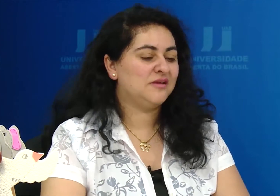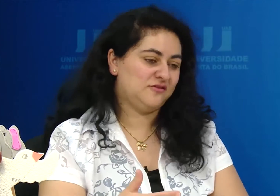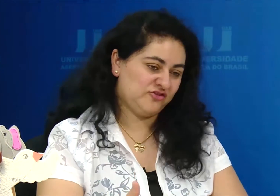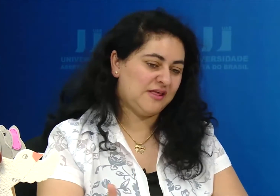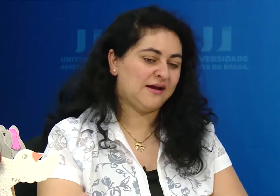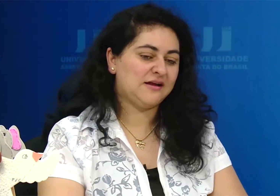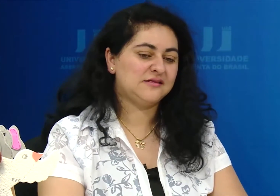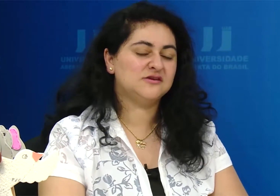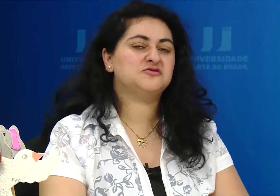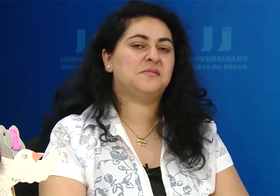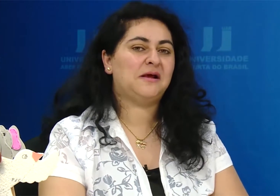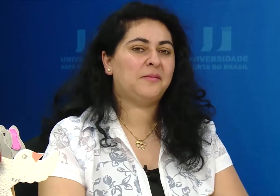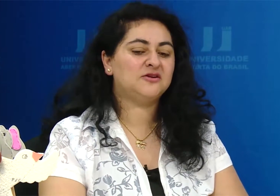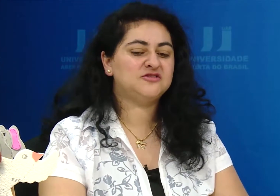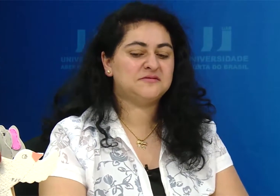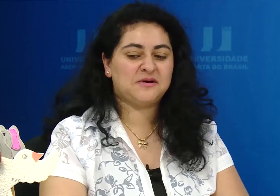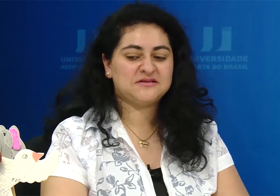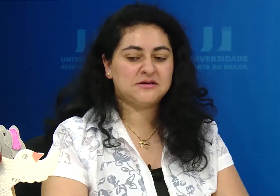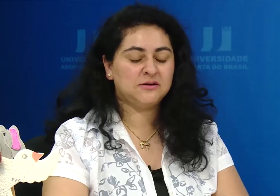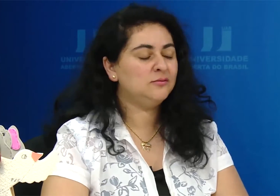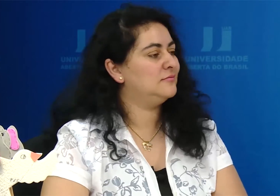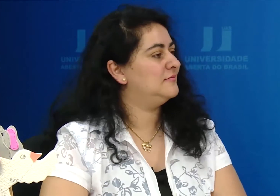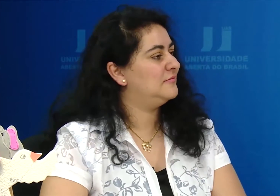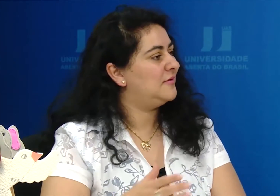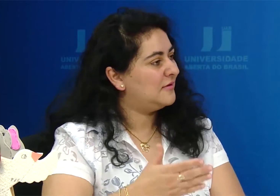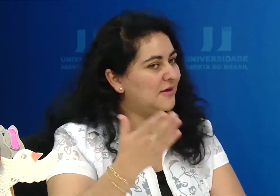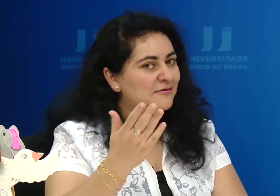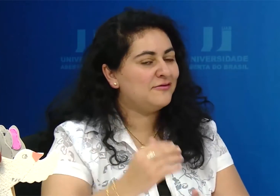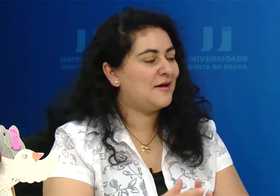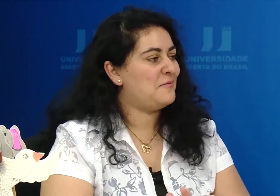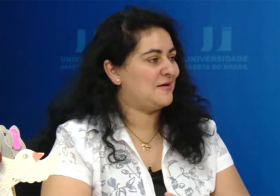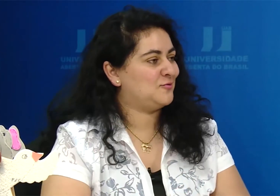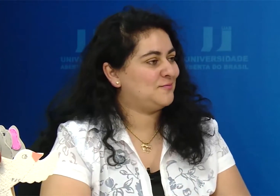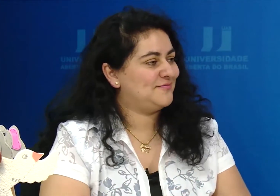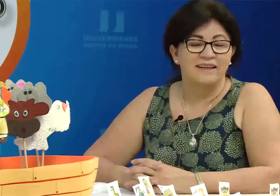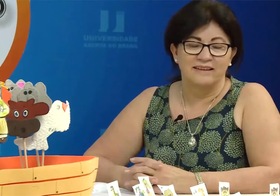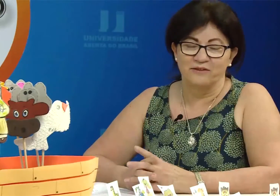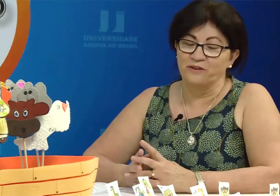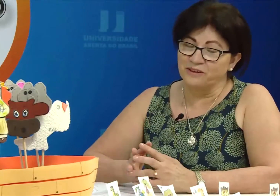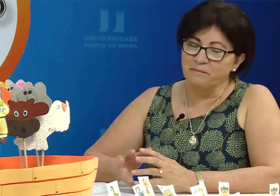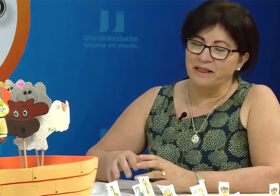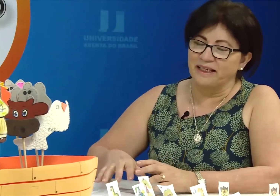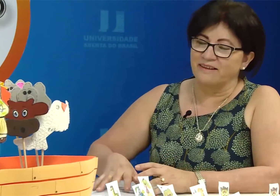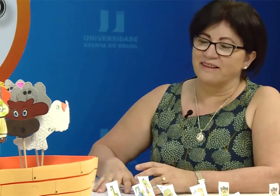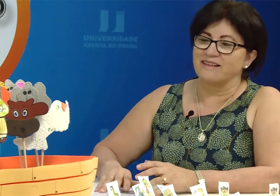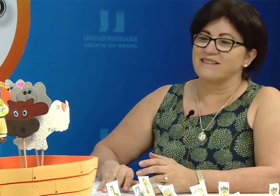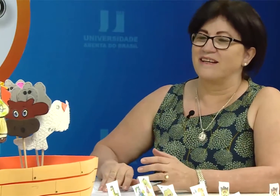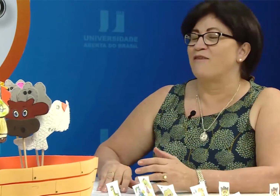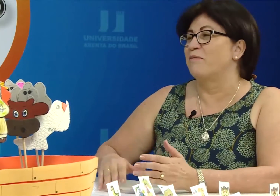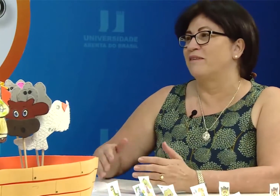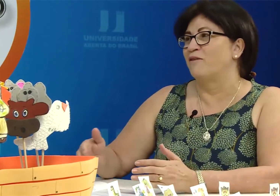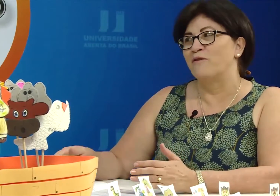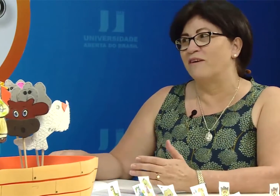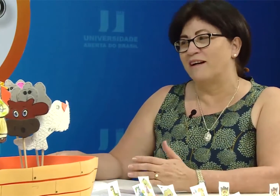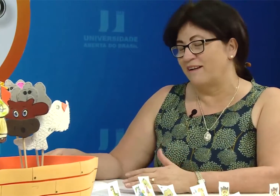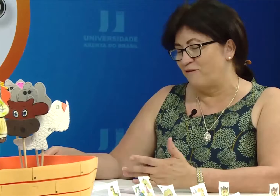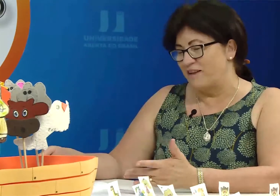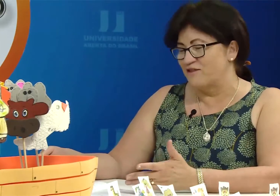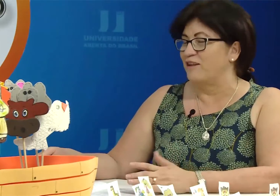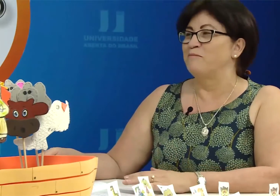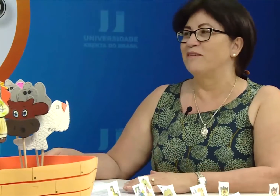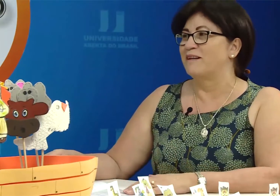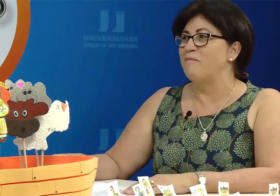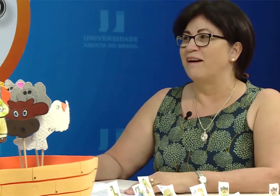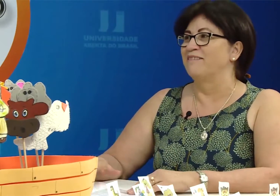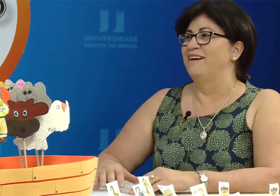né? Te agradeço pela participação. E fica aberto. Eu também quero agradecer, eu ia querer